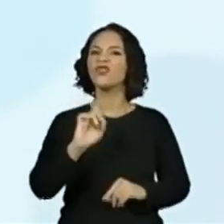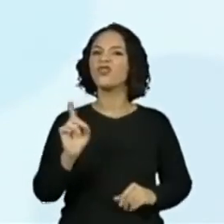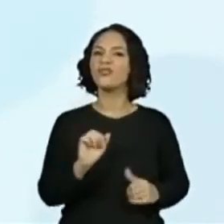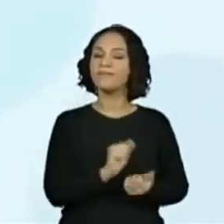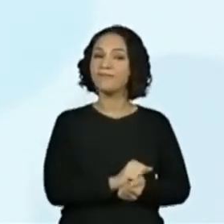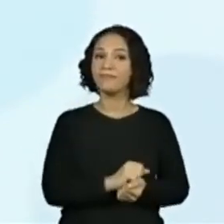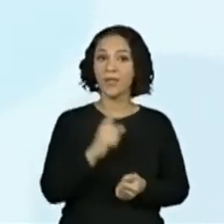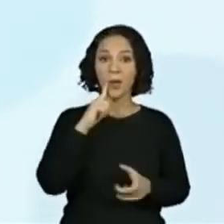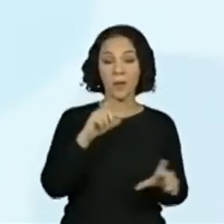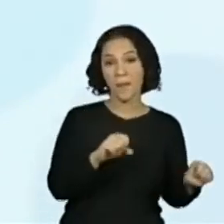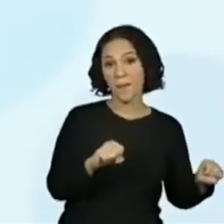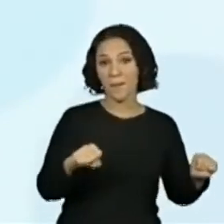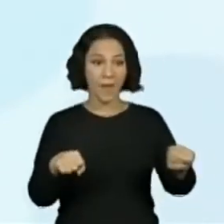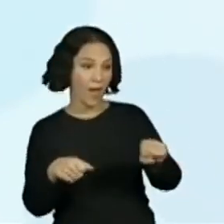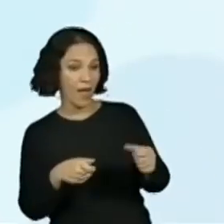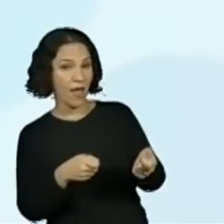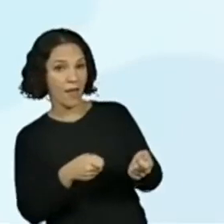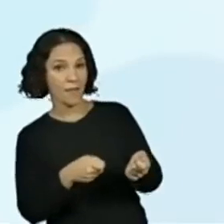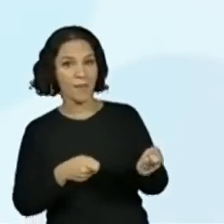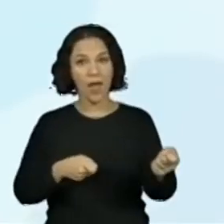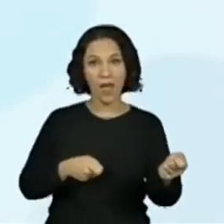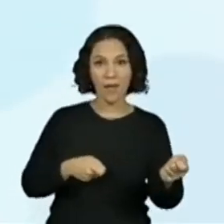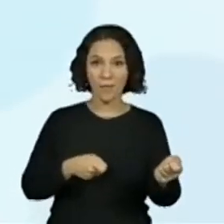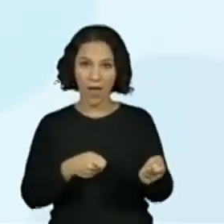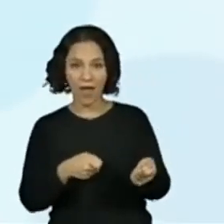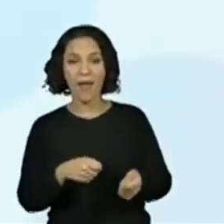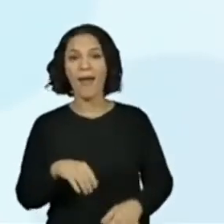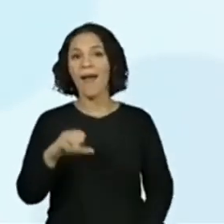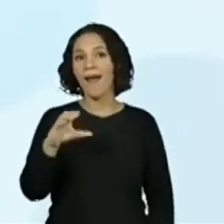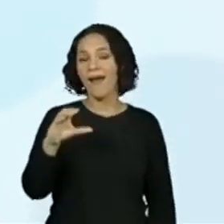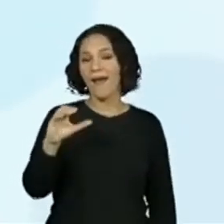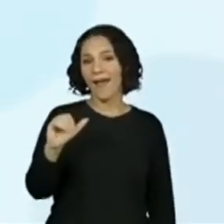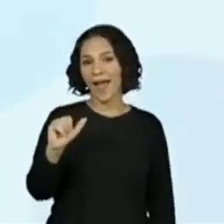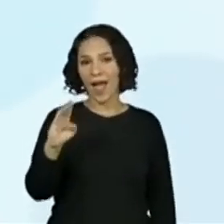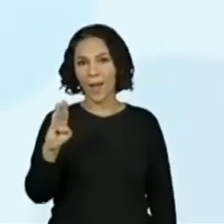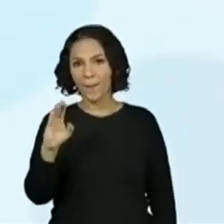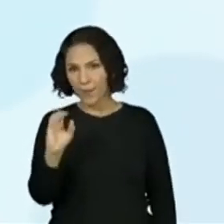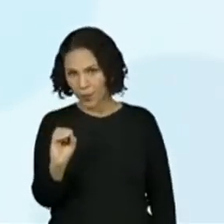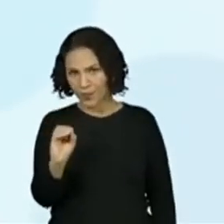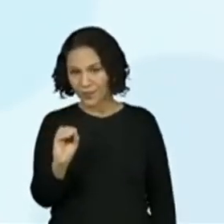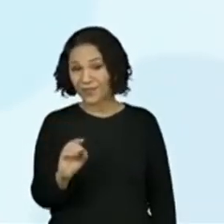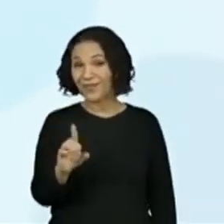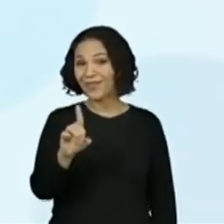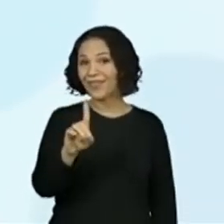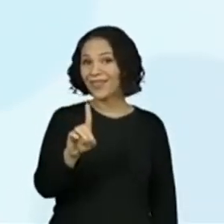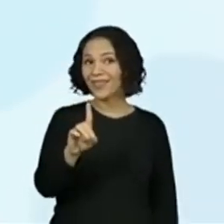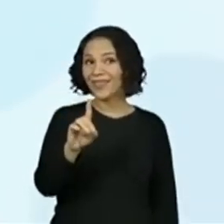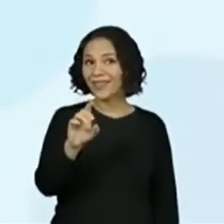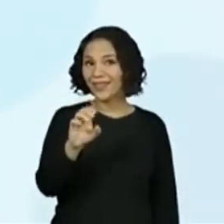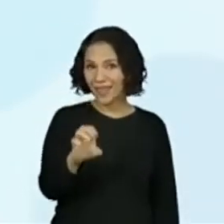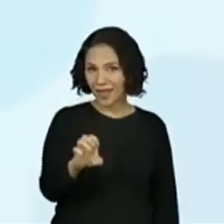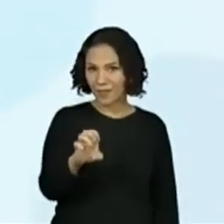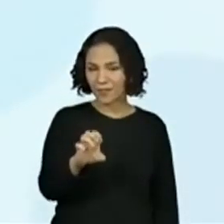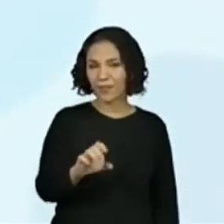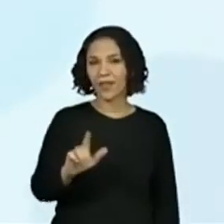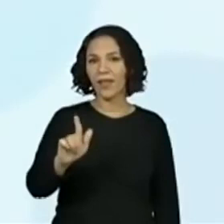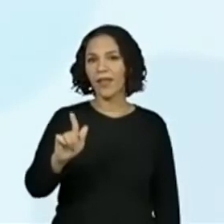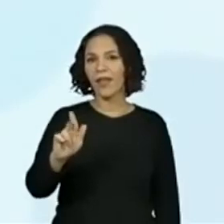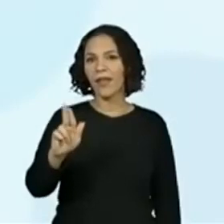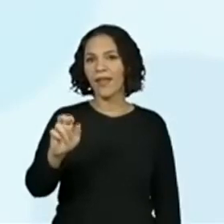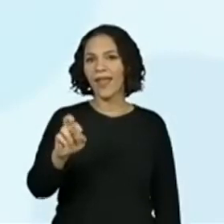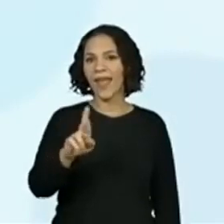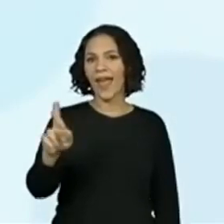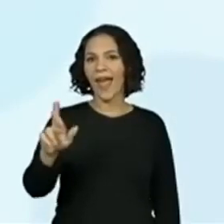Cabo de guerra, cabo de guerra, acaba com A. Acaba com A? A. Cabo